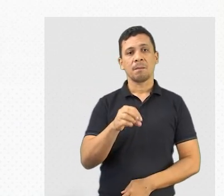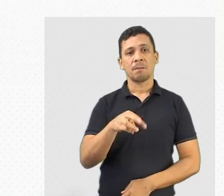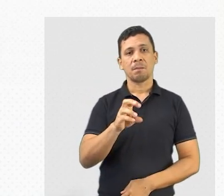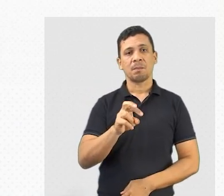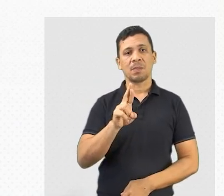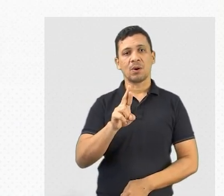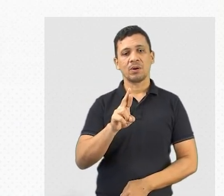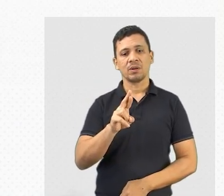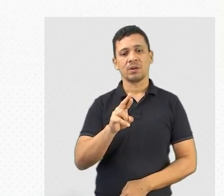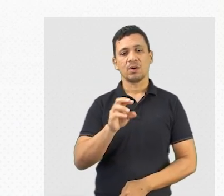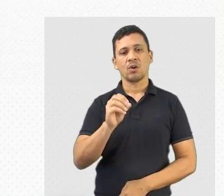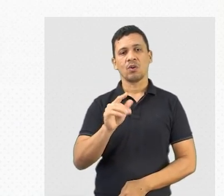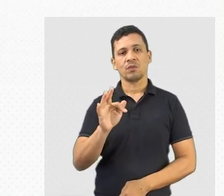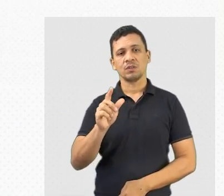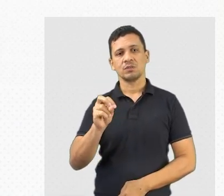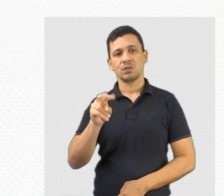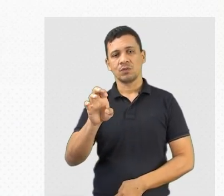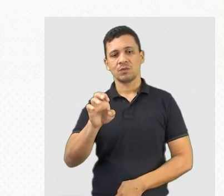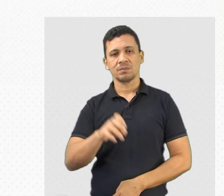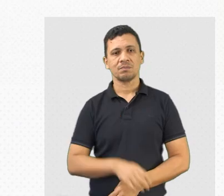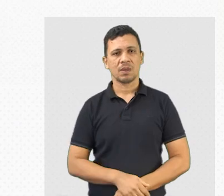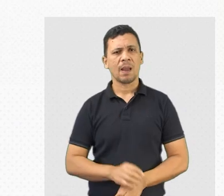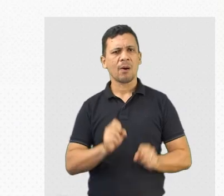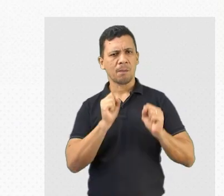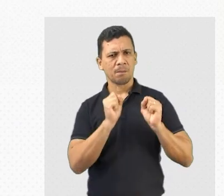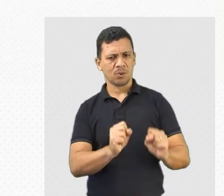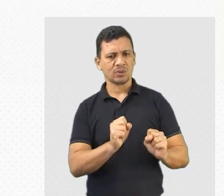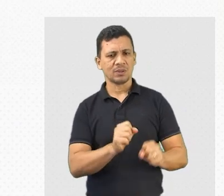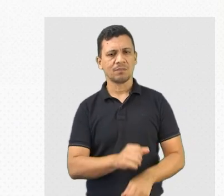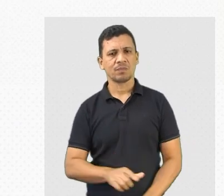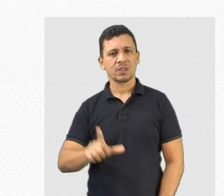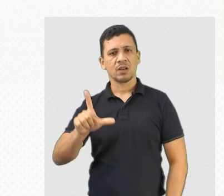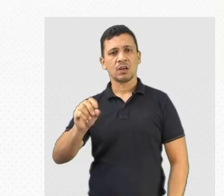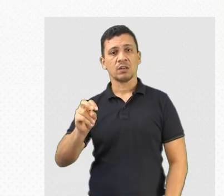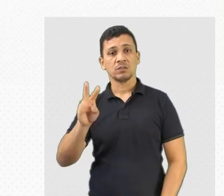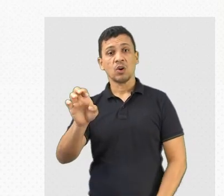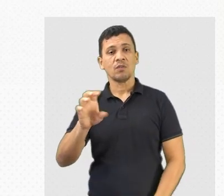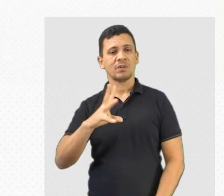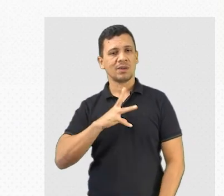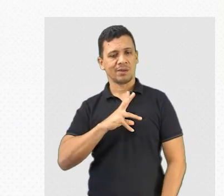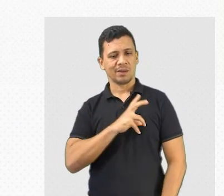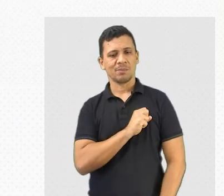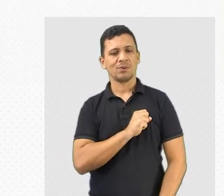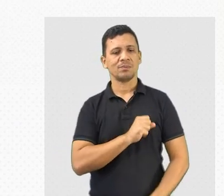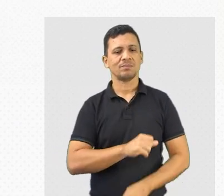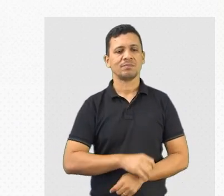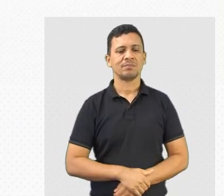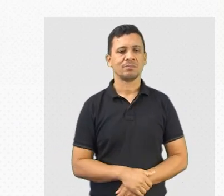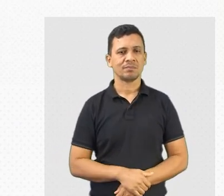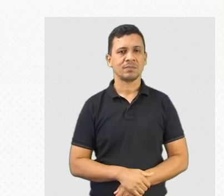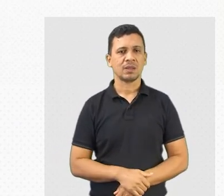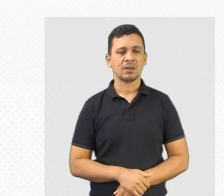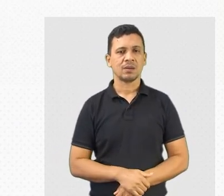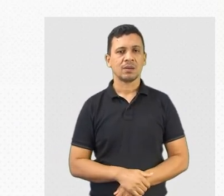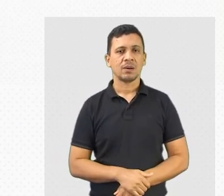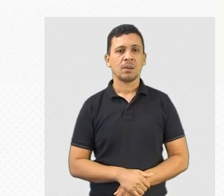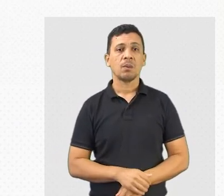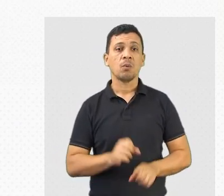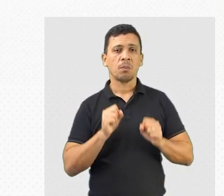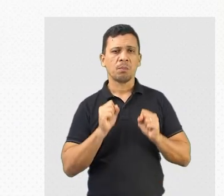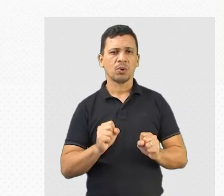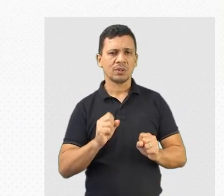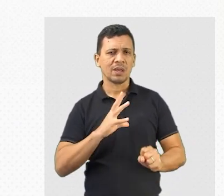love of power. Power é poder, love é amor. Então, ele diz, quando o poder do